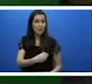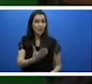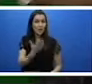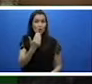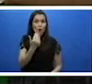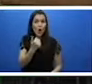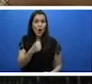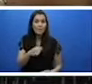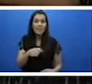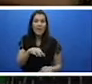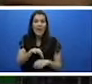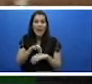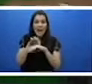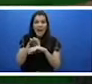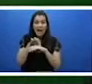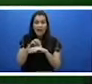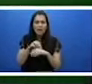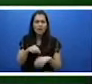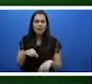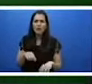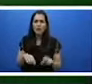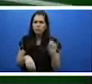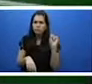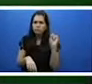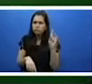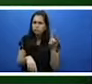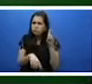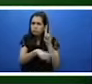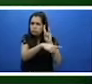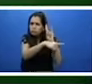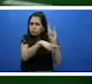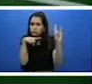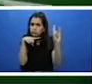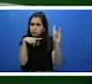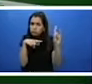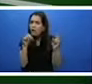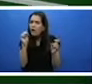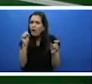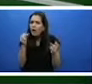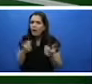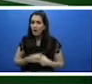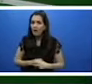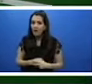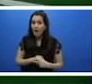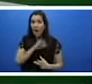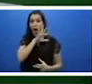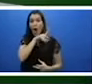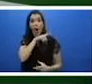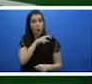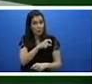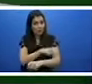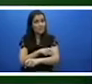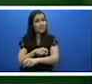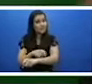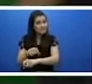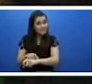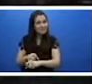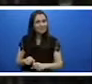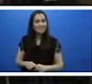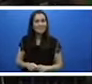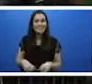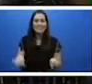carnívoros. Quais são? Ah, a onça pintada e a